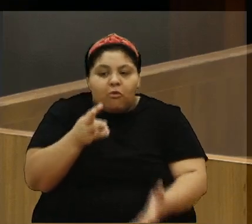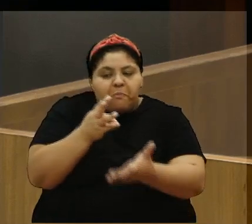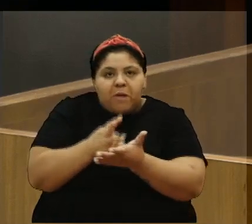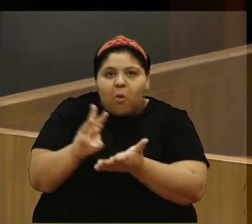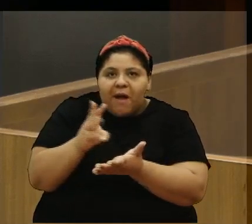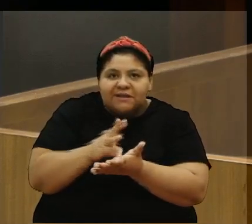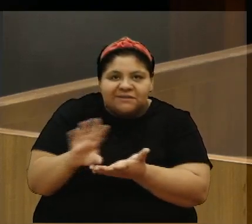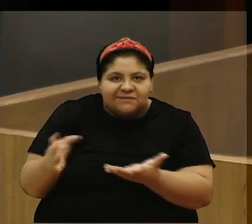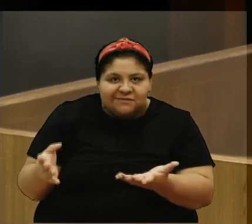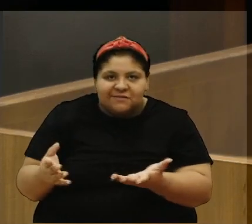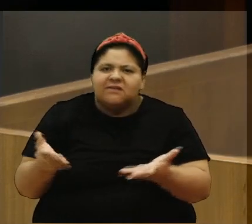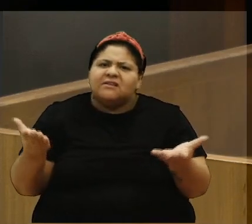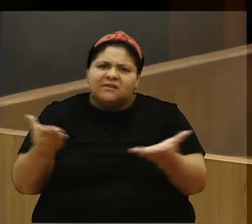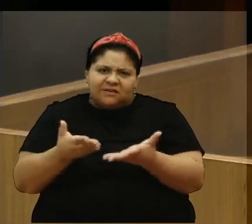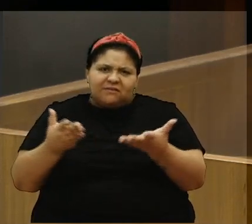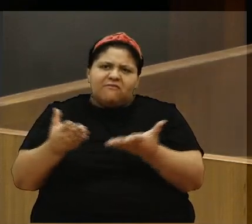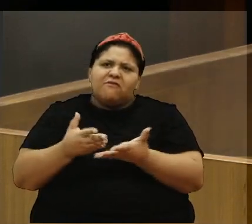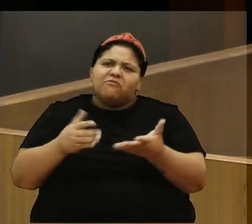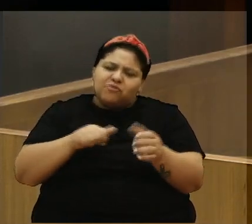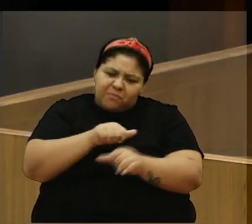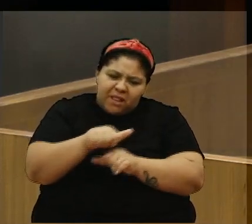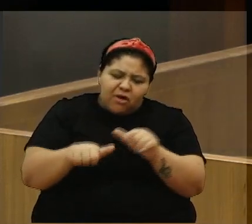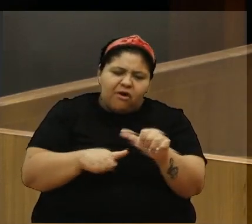Então, vamos modernizar, né?